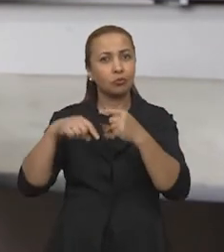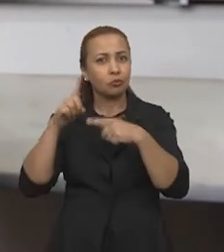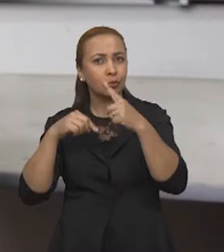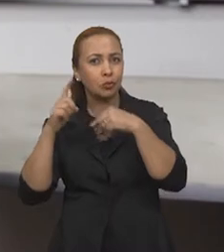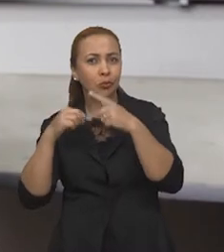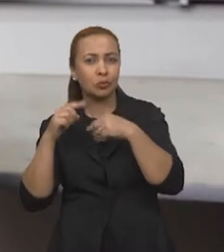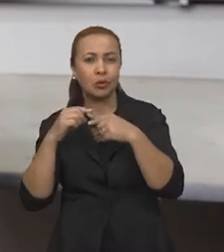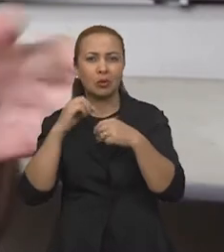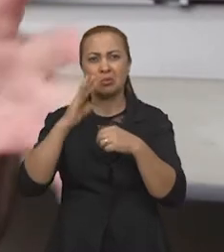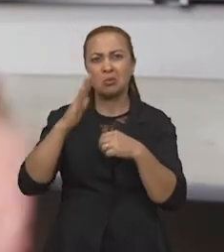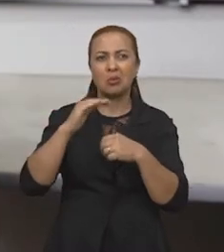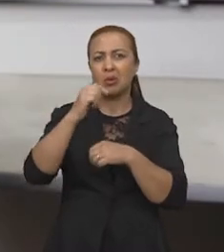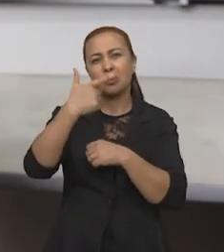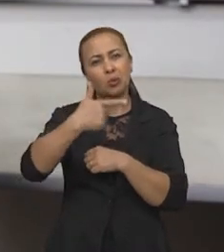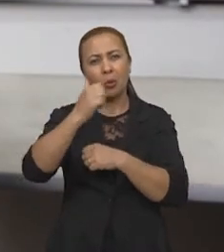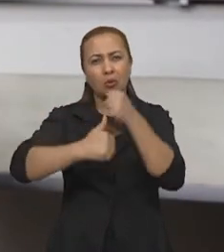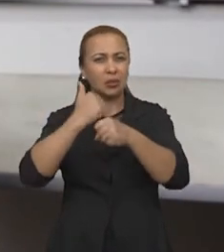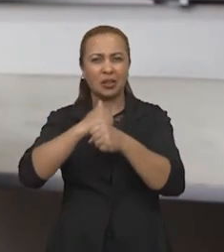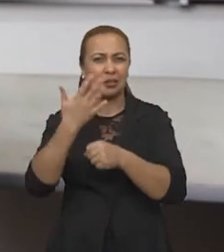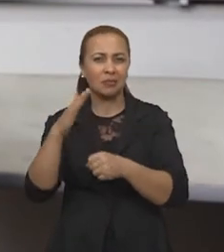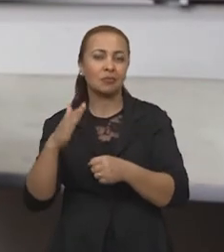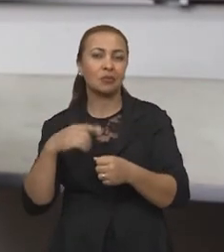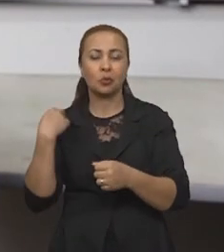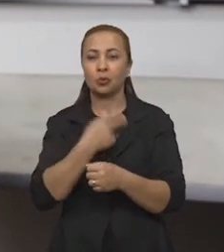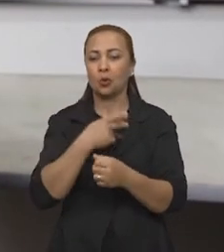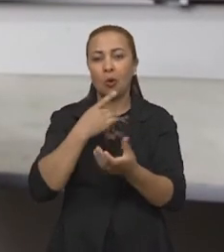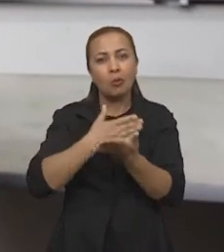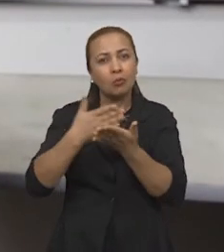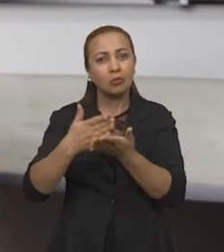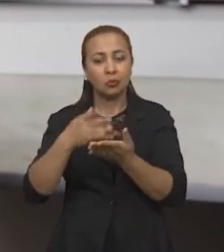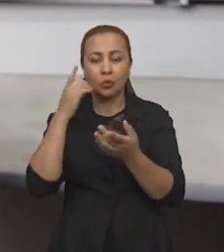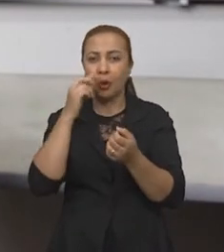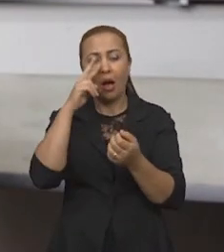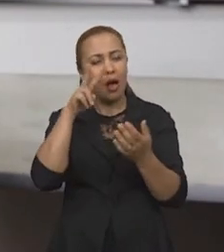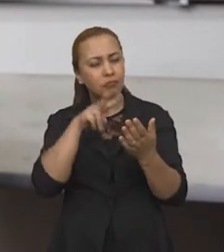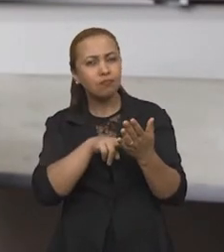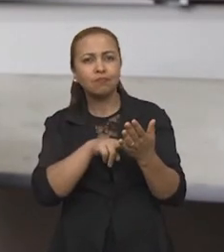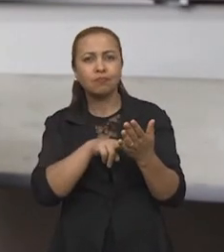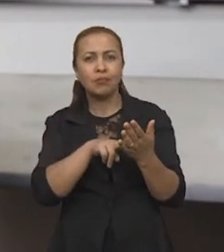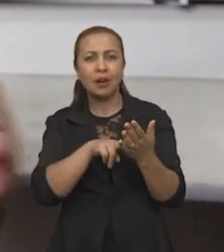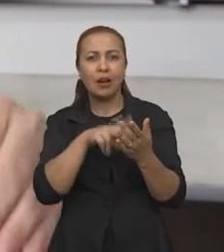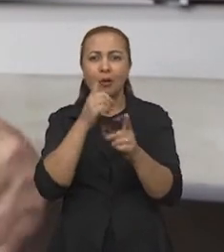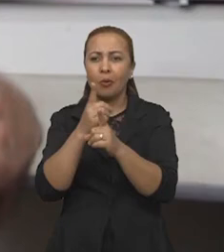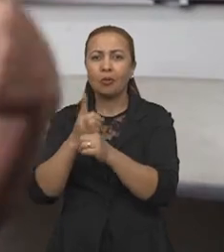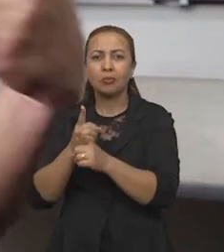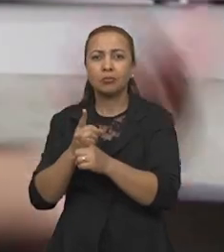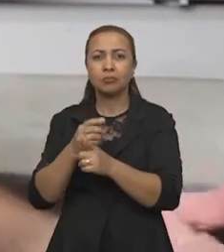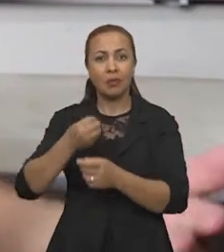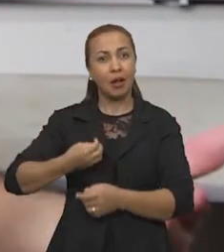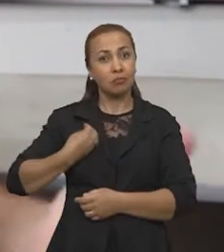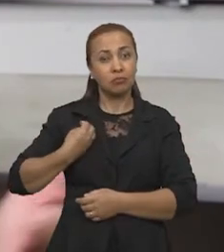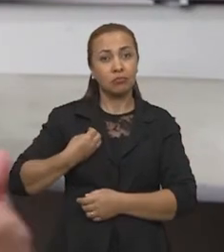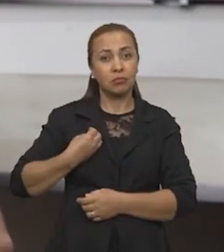extras, né, de 2 anos para cá, 2 anos e meio aproximadamente, nós começamos a identificar a presença